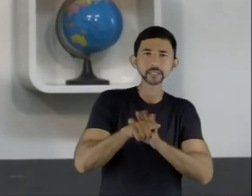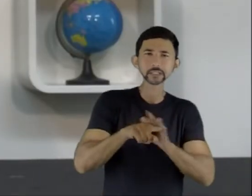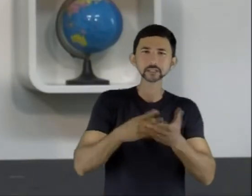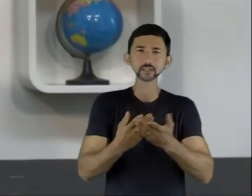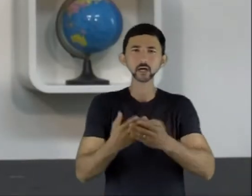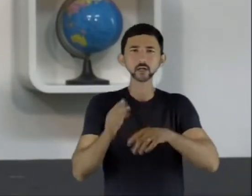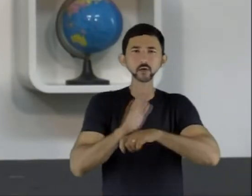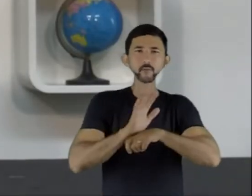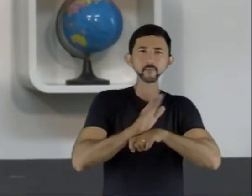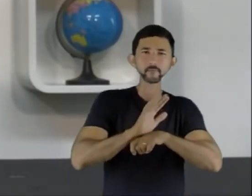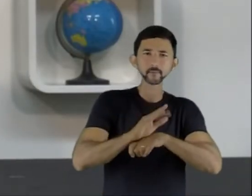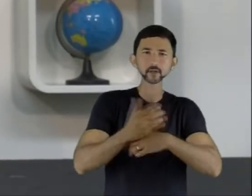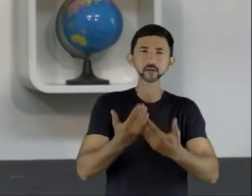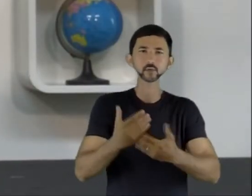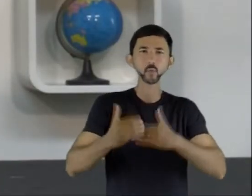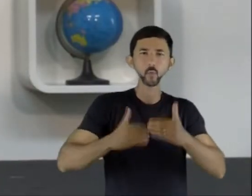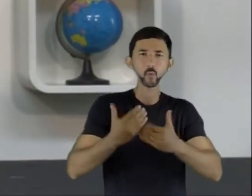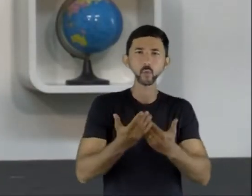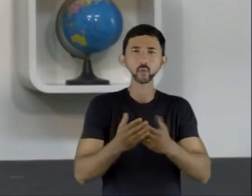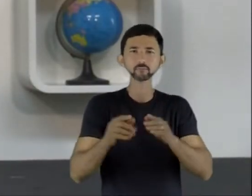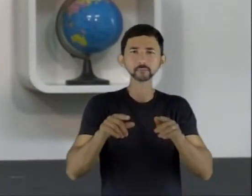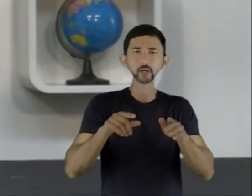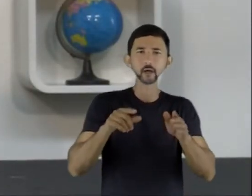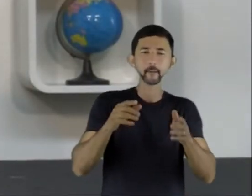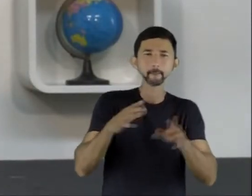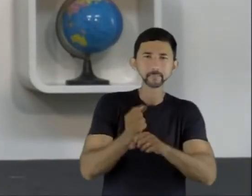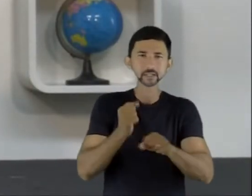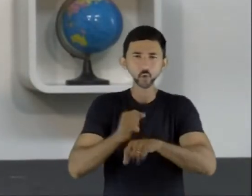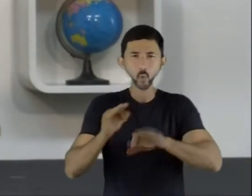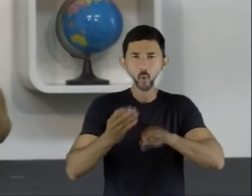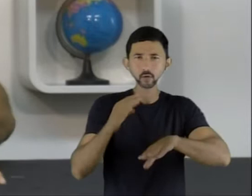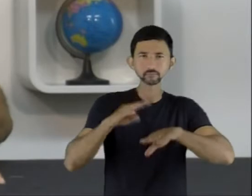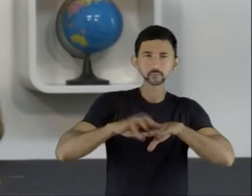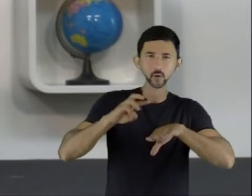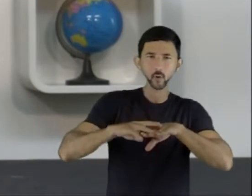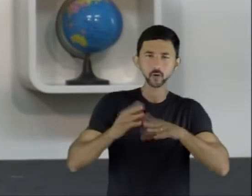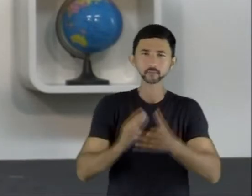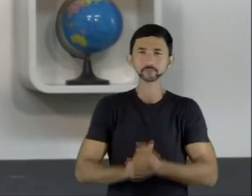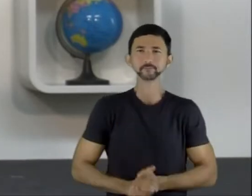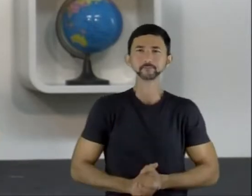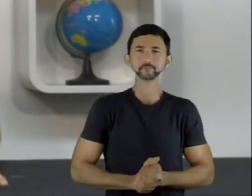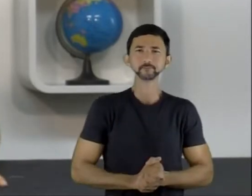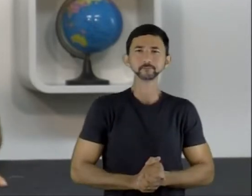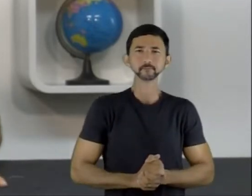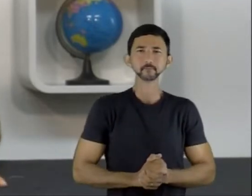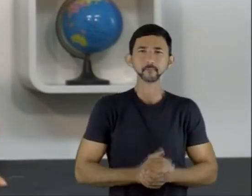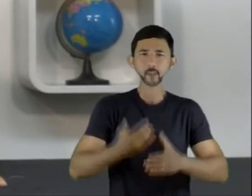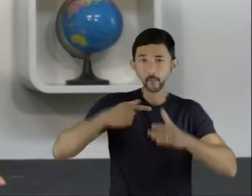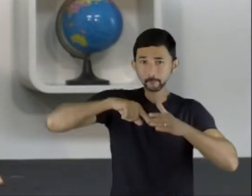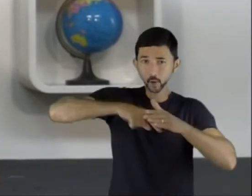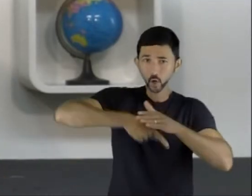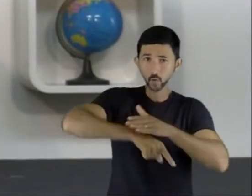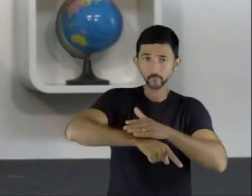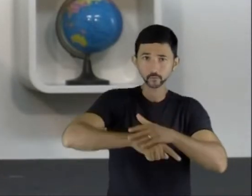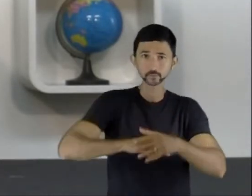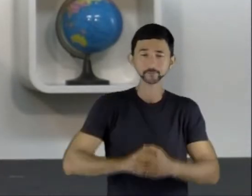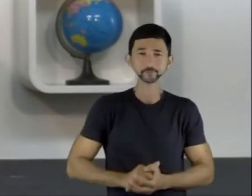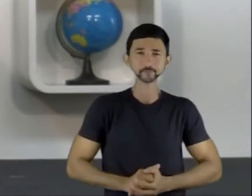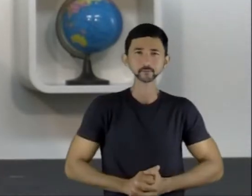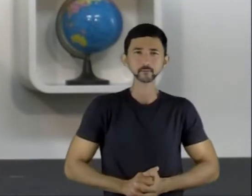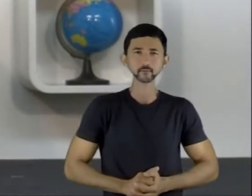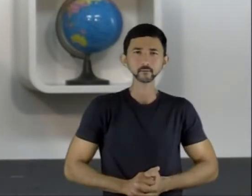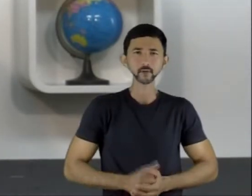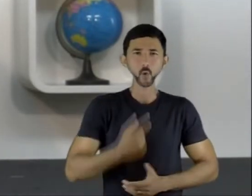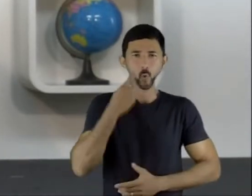vídeo anterior as medidas de tendência central com detalhes, com aprofundamento. Mas